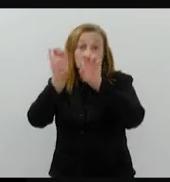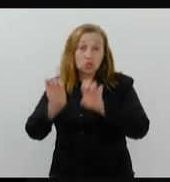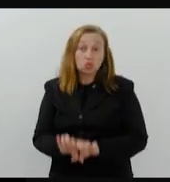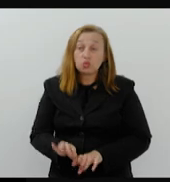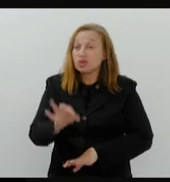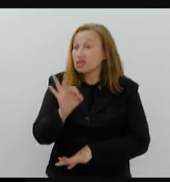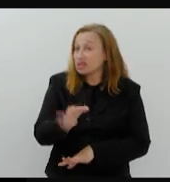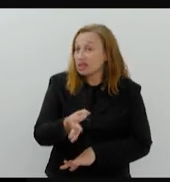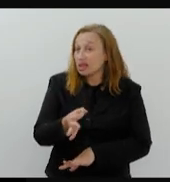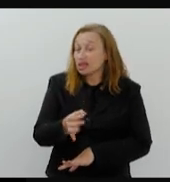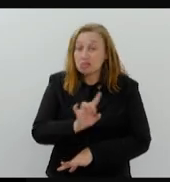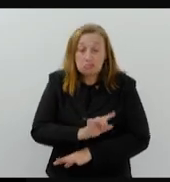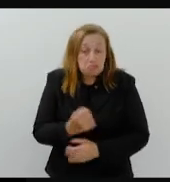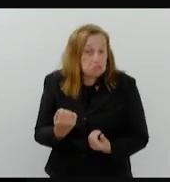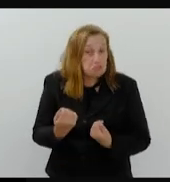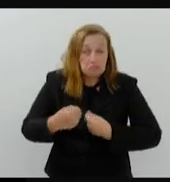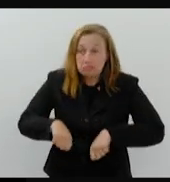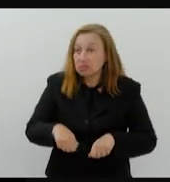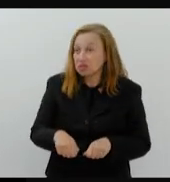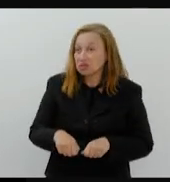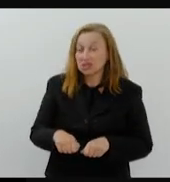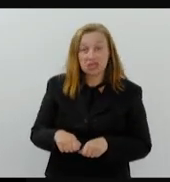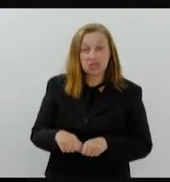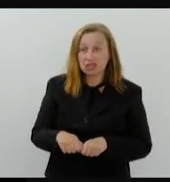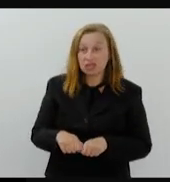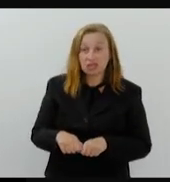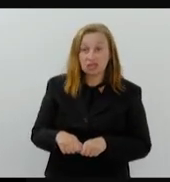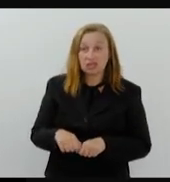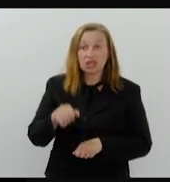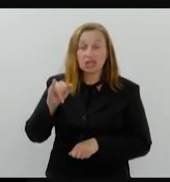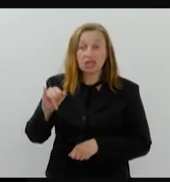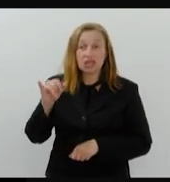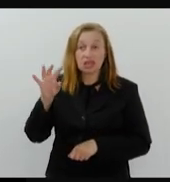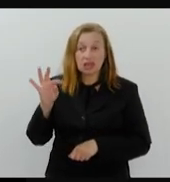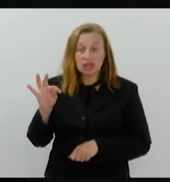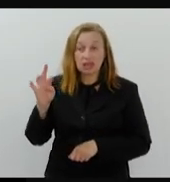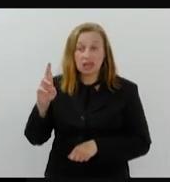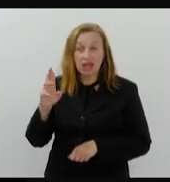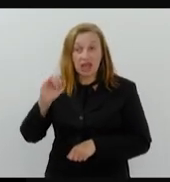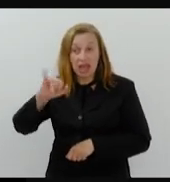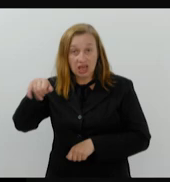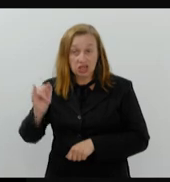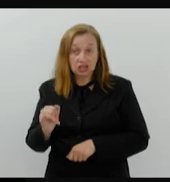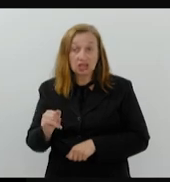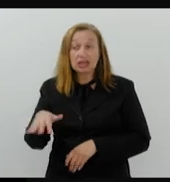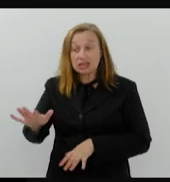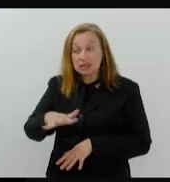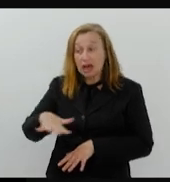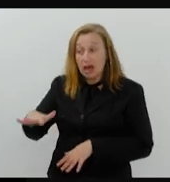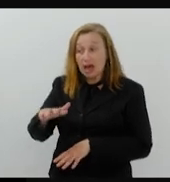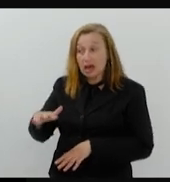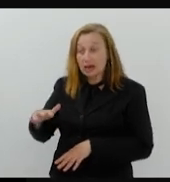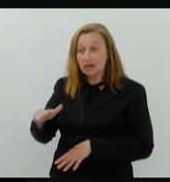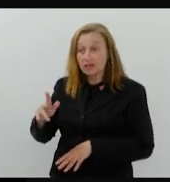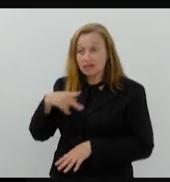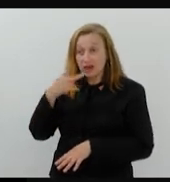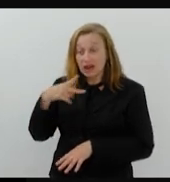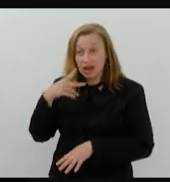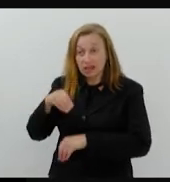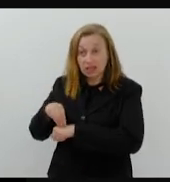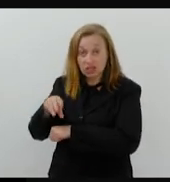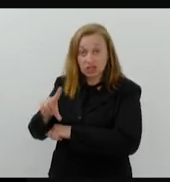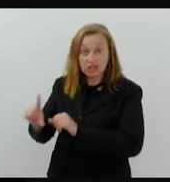suficiente e não precisamos da atuação do ITERJ. Nesta área específica mencionada na